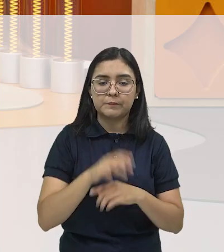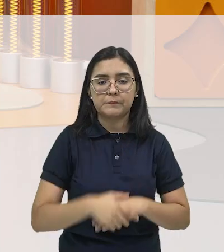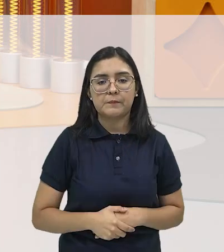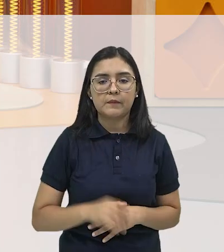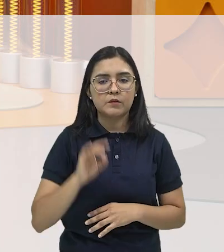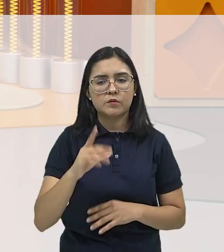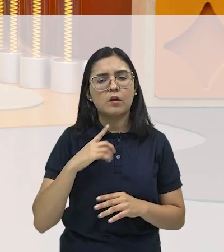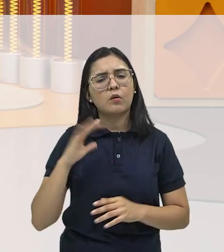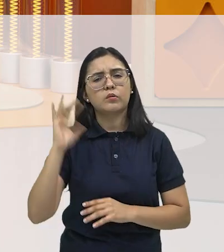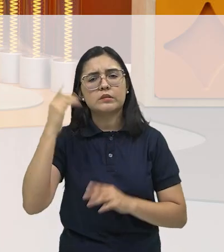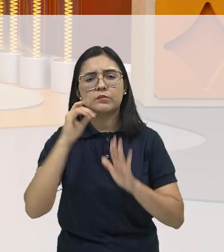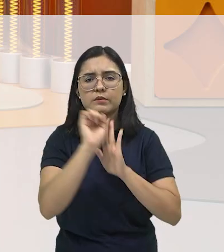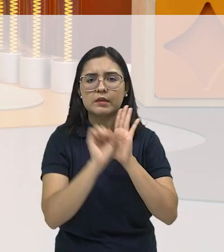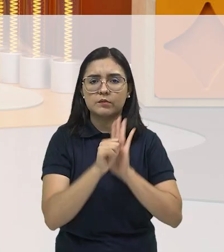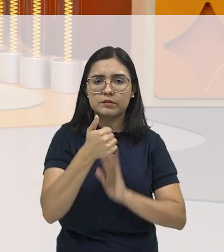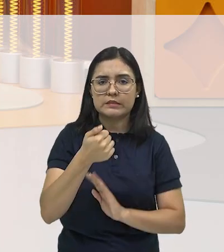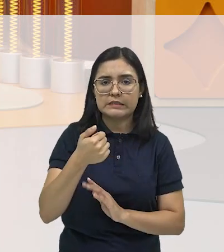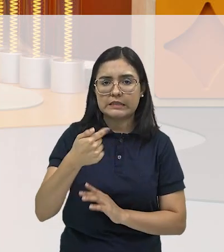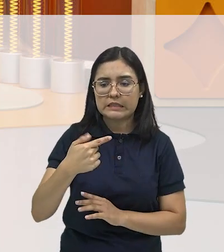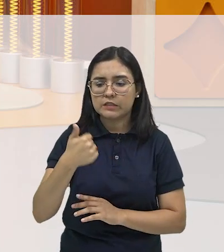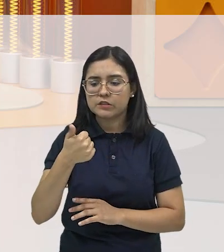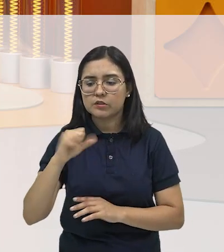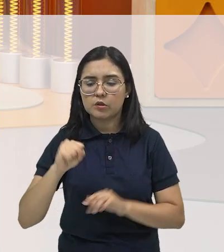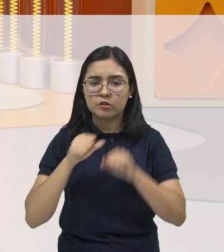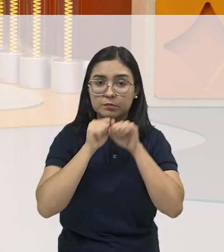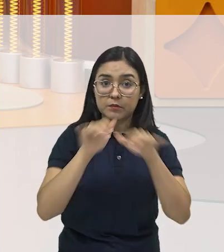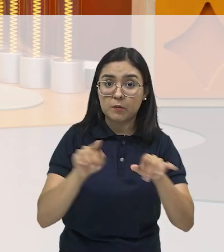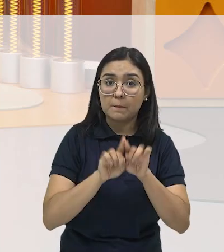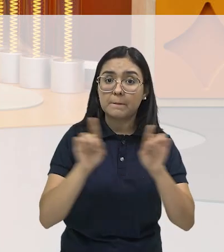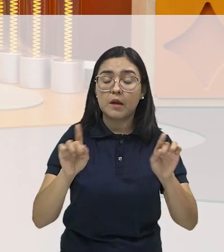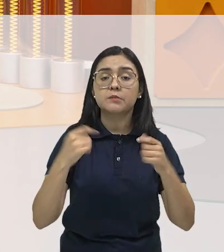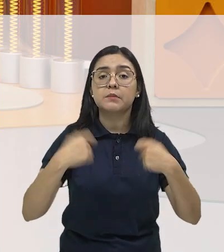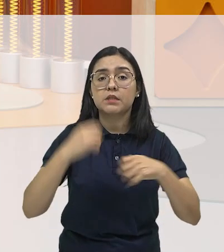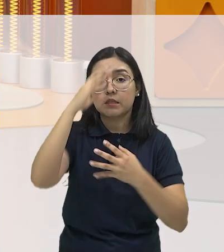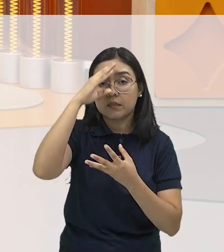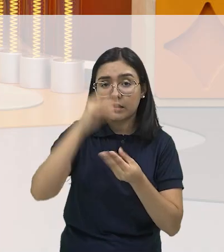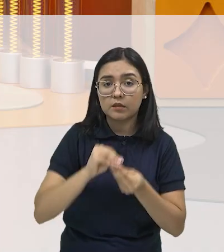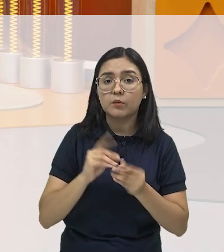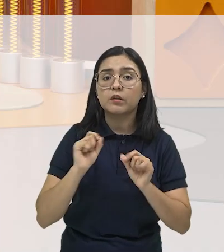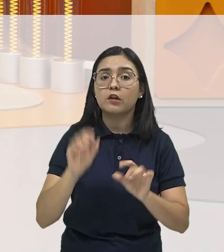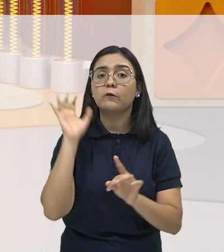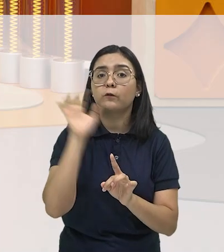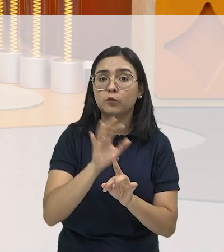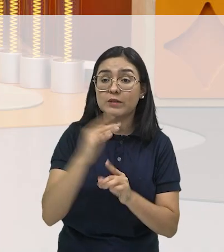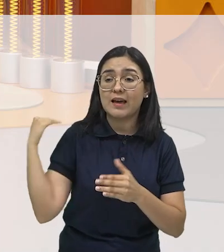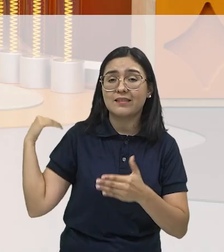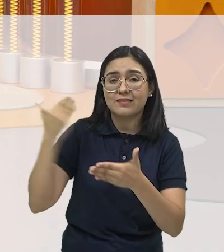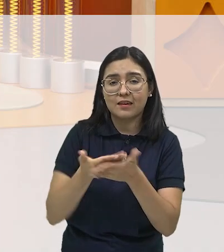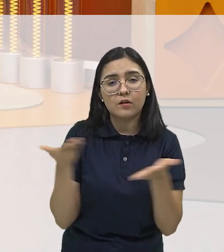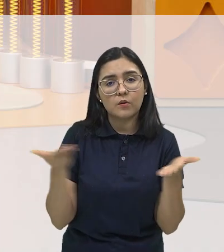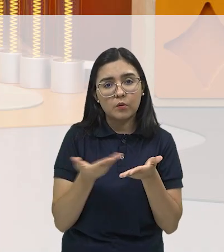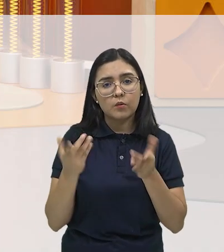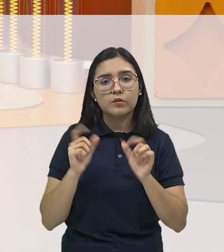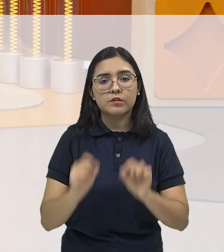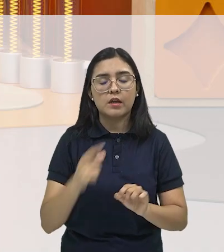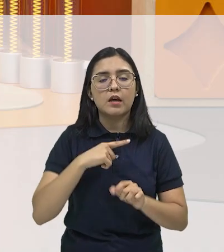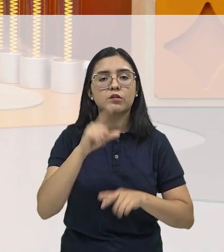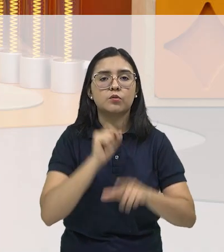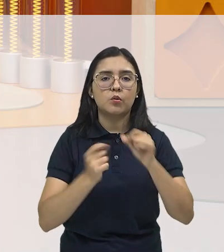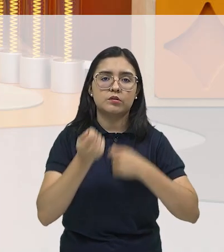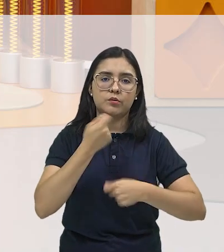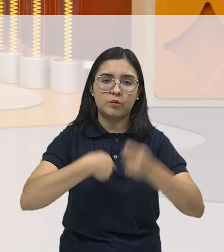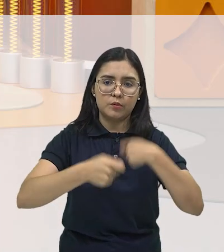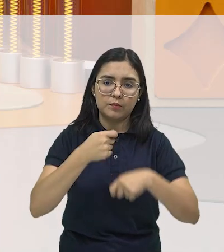basta dizer que aconteceu no século XVII, XVIII, se expandiu, mas nós temos que entender que eles influenciam ainda hoje as